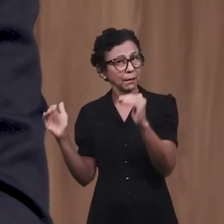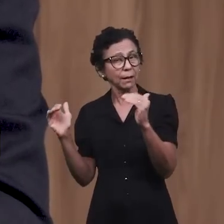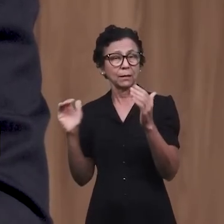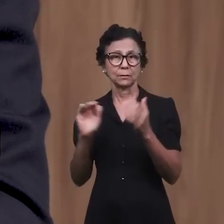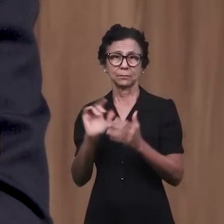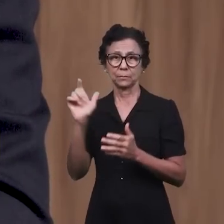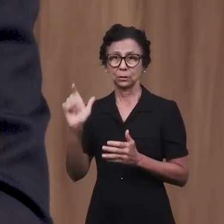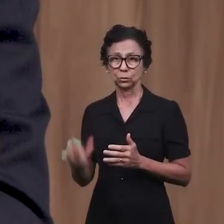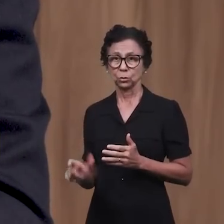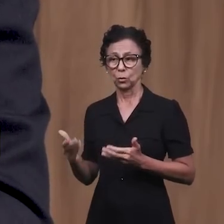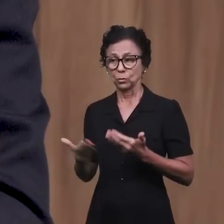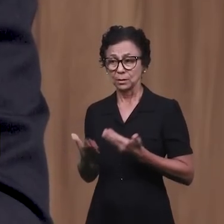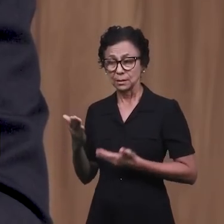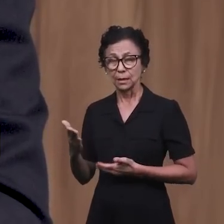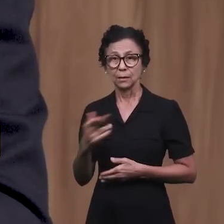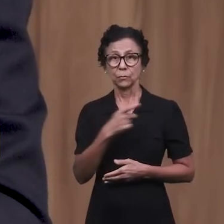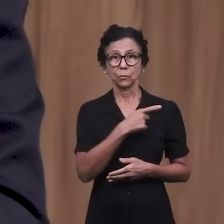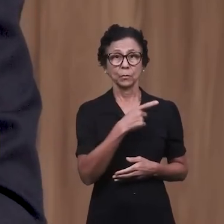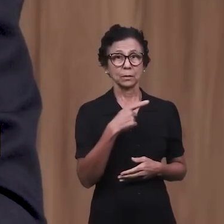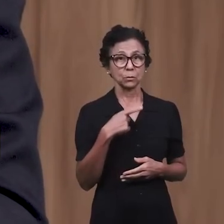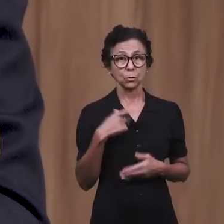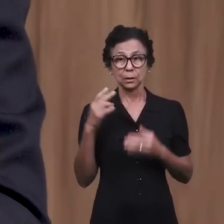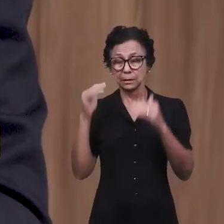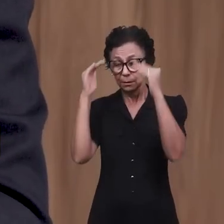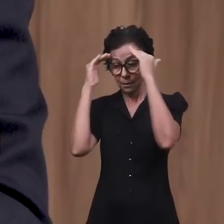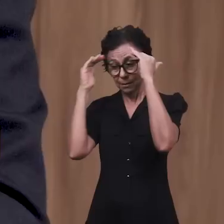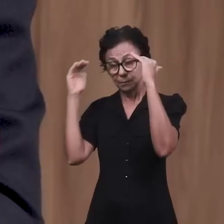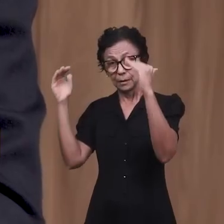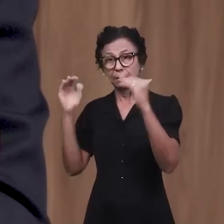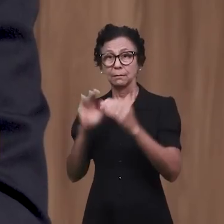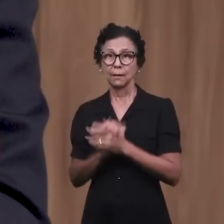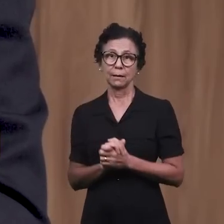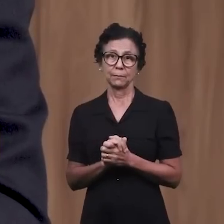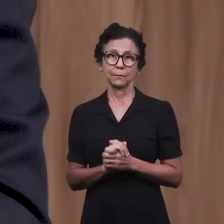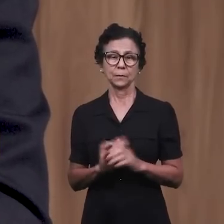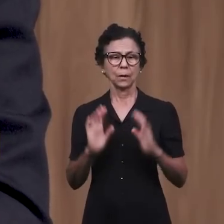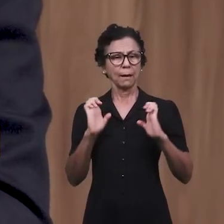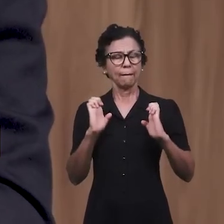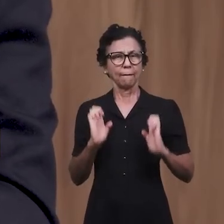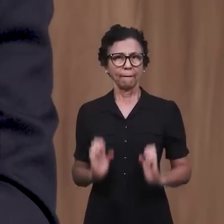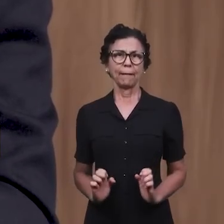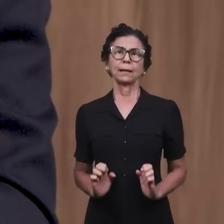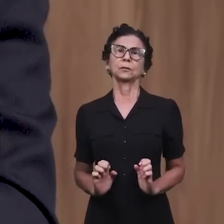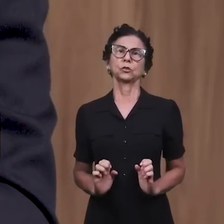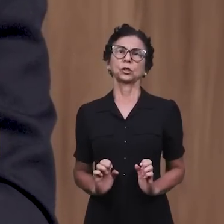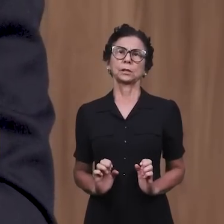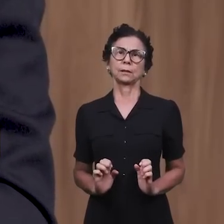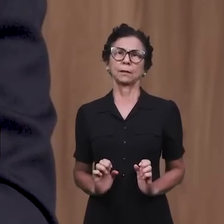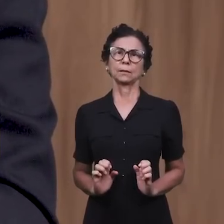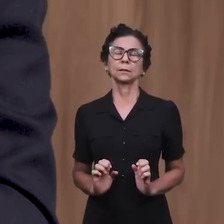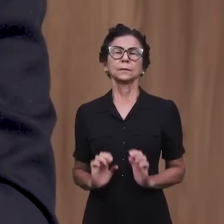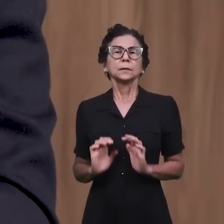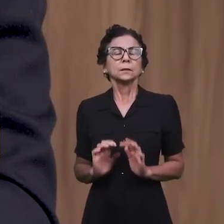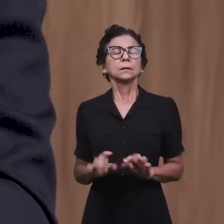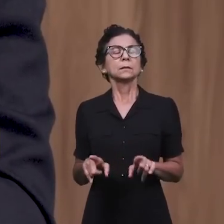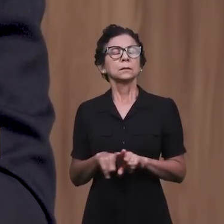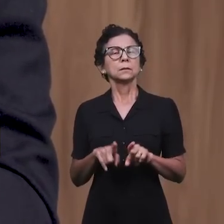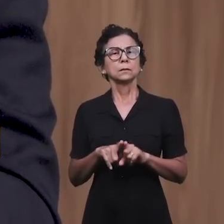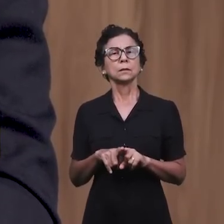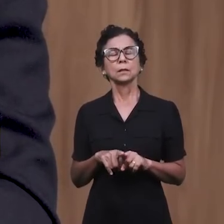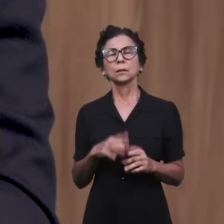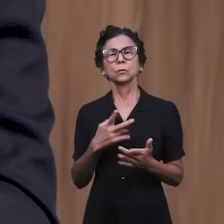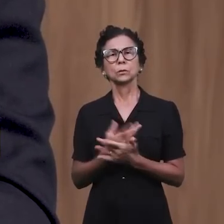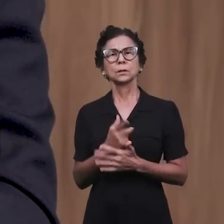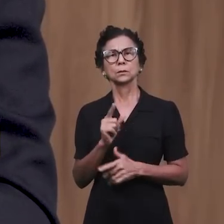pelo pastor. Então isso é uma questão ética. Por exemplo, há assuntos até, e é muito comum acontecer, de o pastor